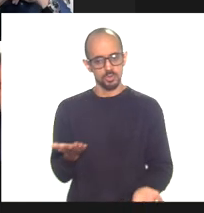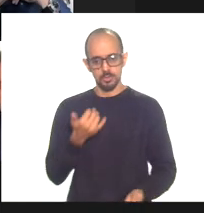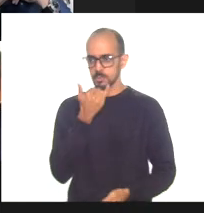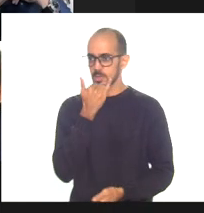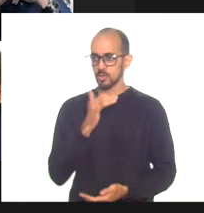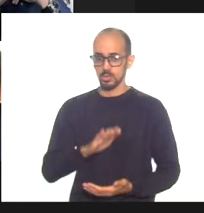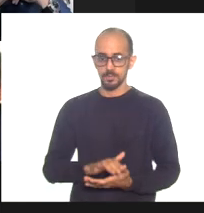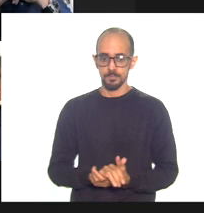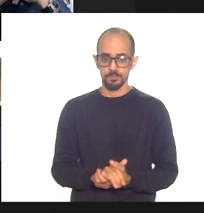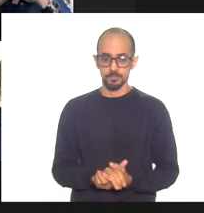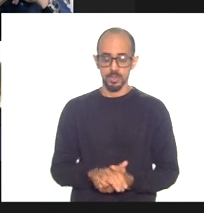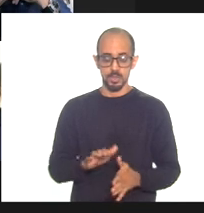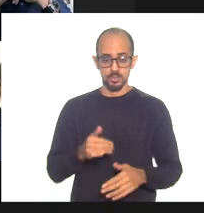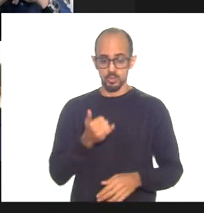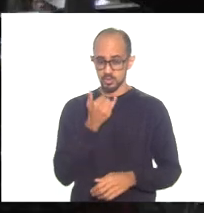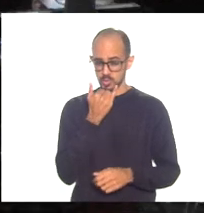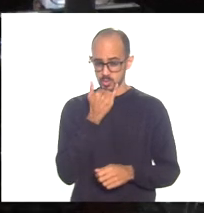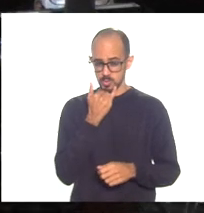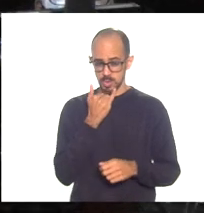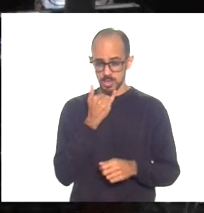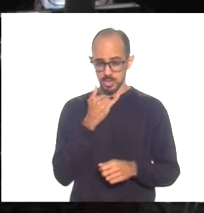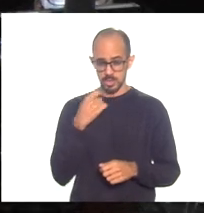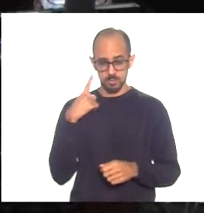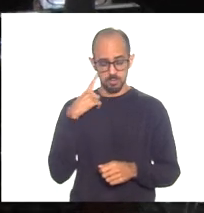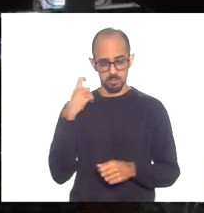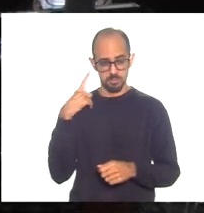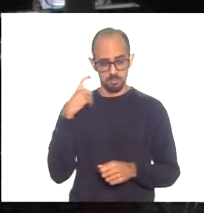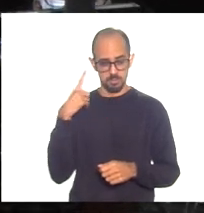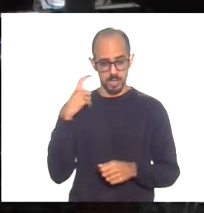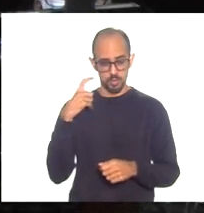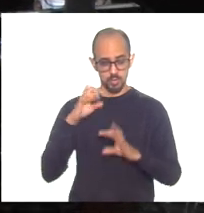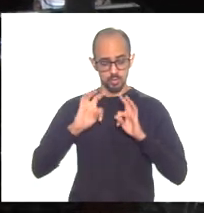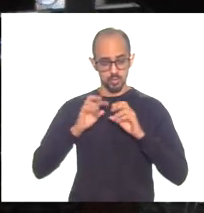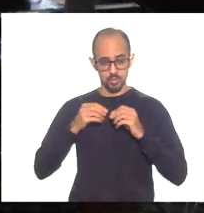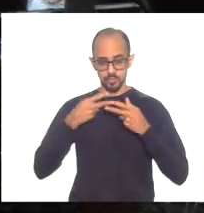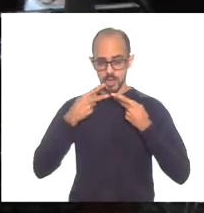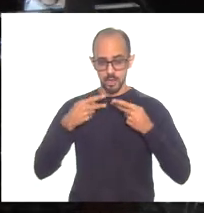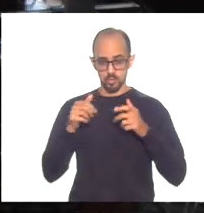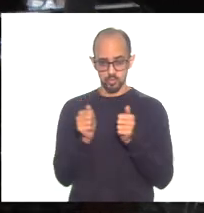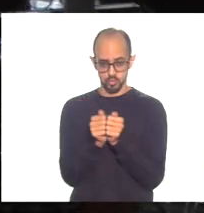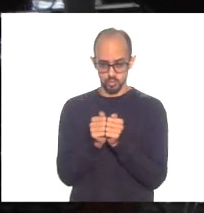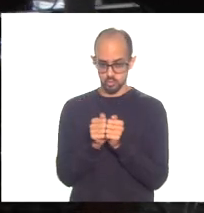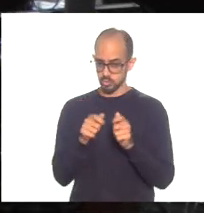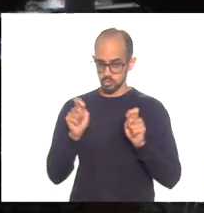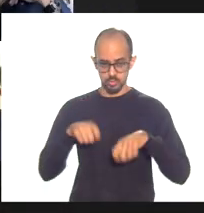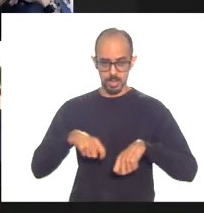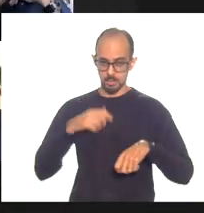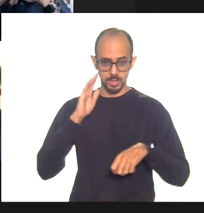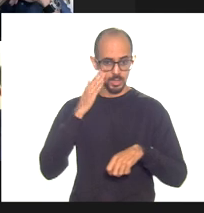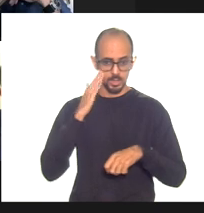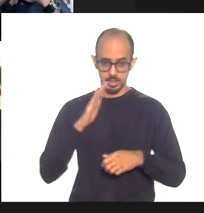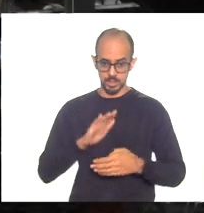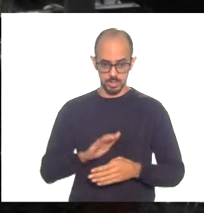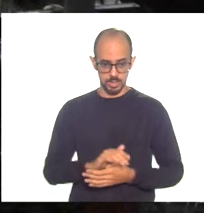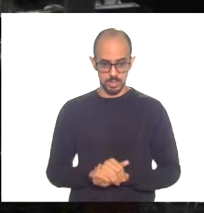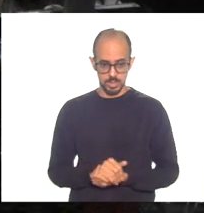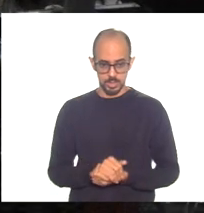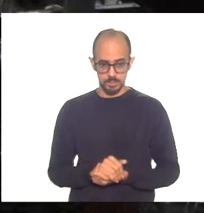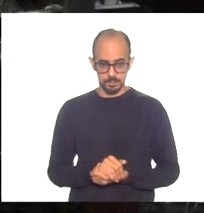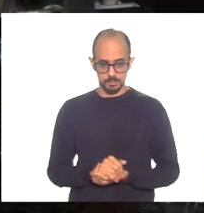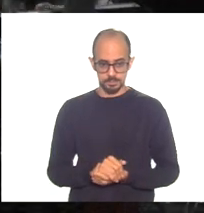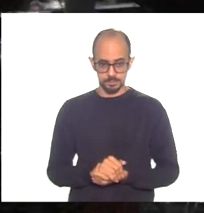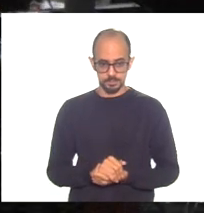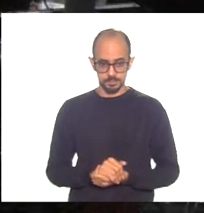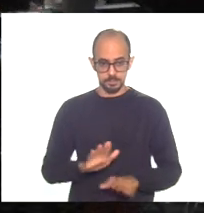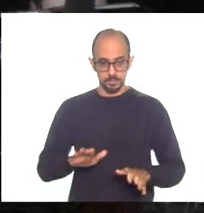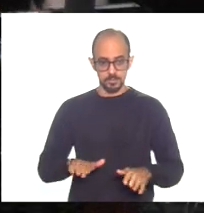Estou errado em ter confiado em Vossa Excelência. É por isso que eu estou errado. Deputado Márcio, para encerrar, deputado